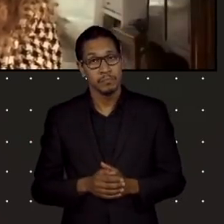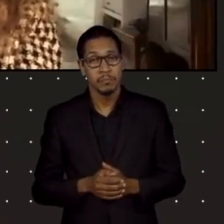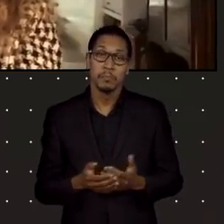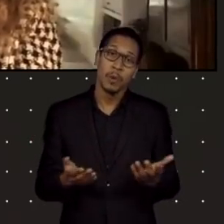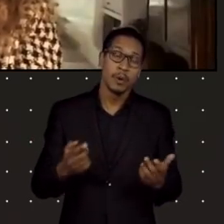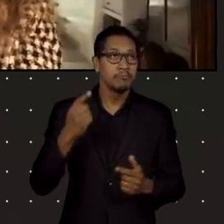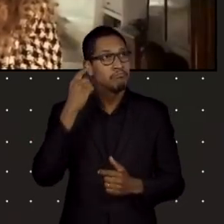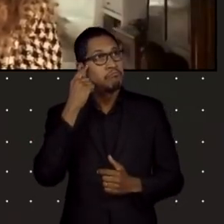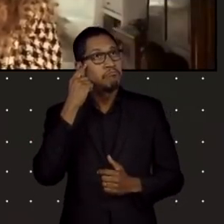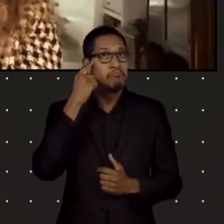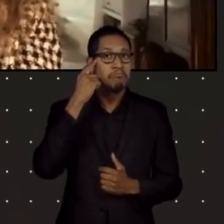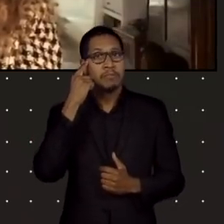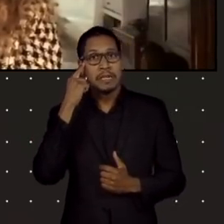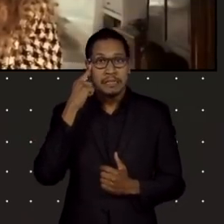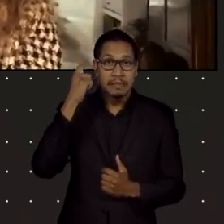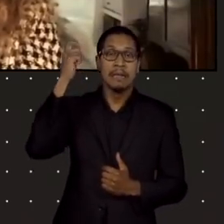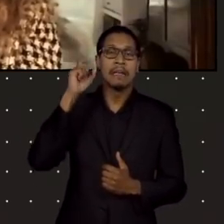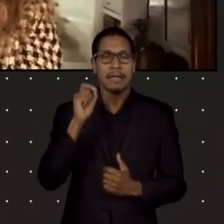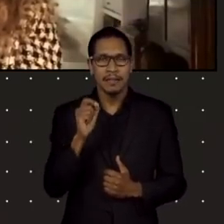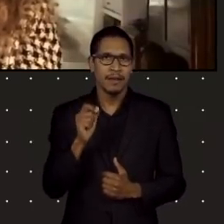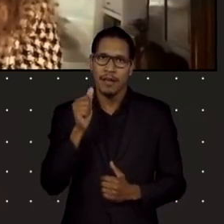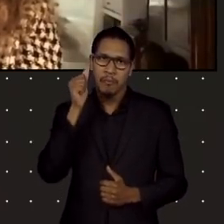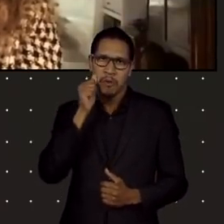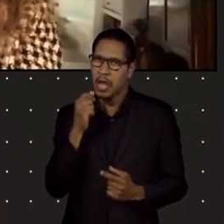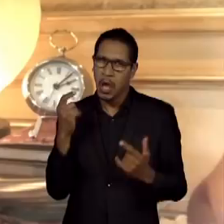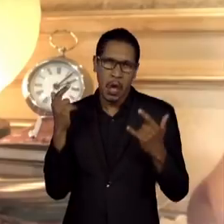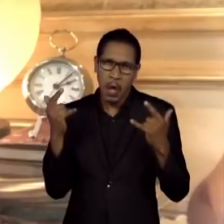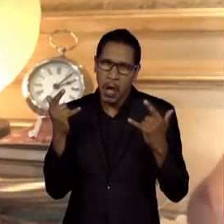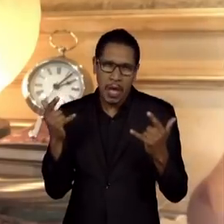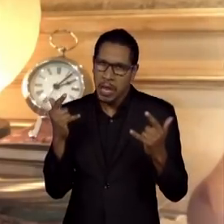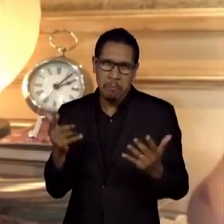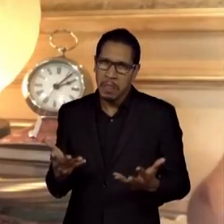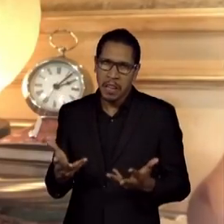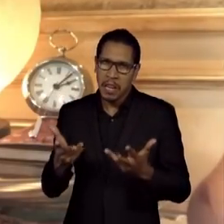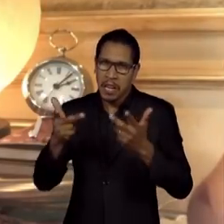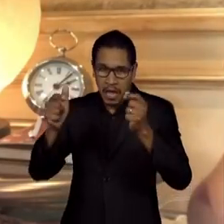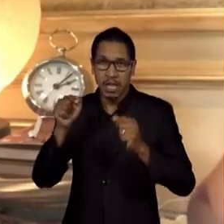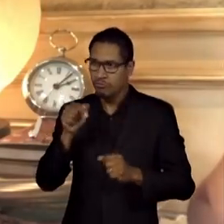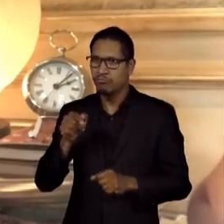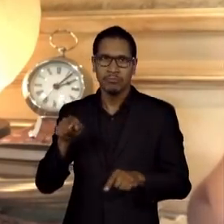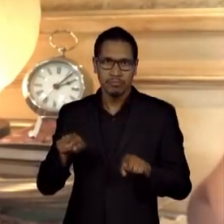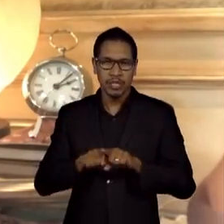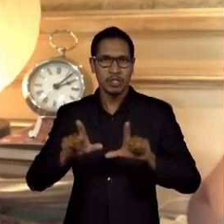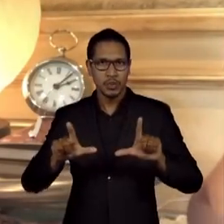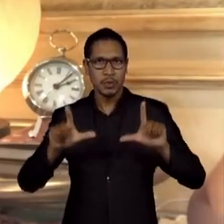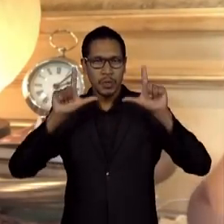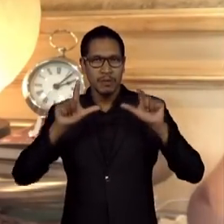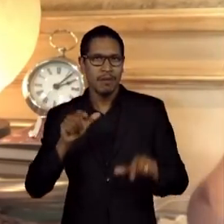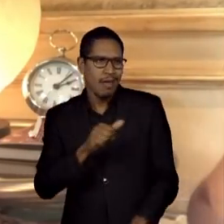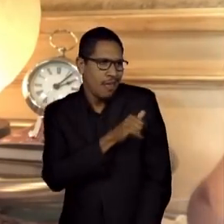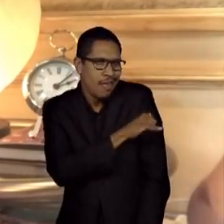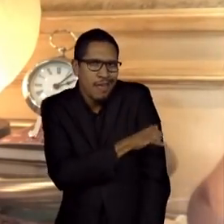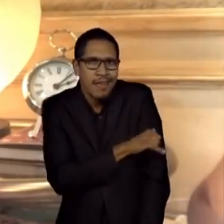ideia de trazer uma roqueira incrível, que também estava acontecendo no Rio, São